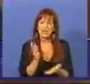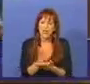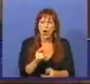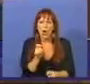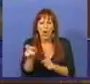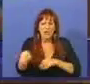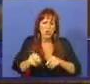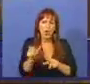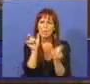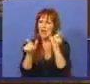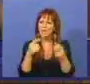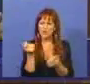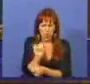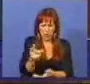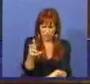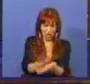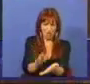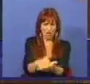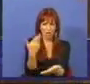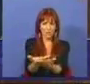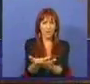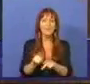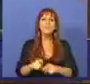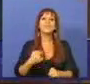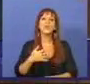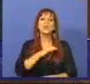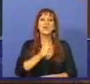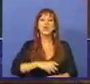palavras contra a evidência dos factos, então,